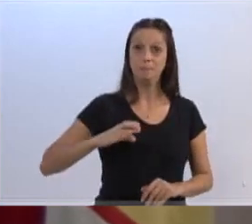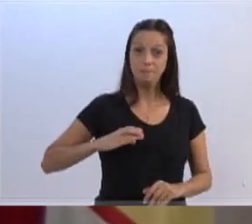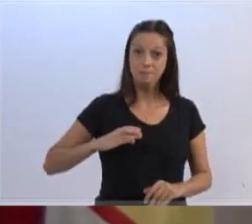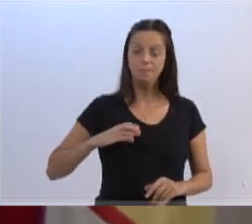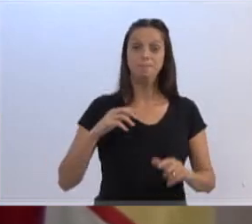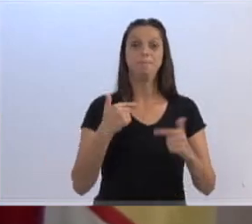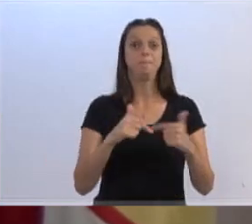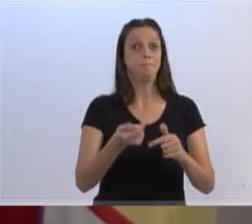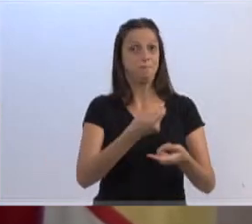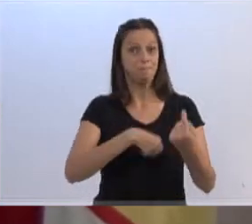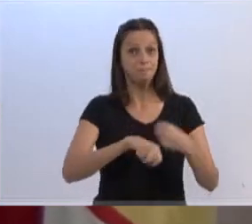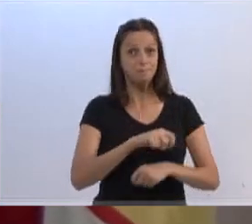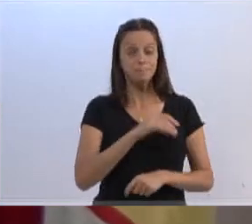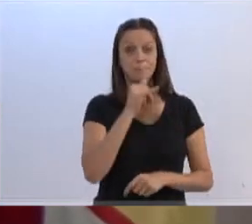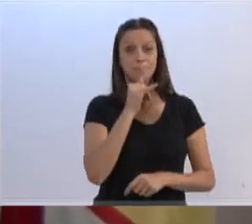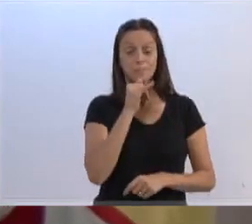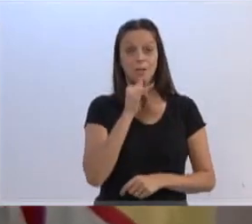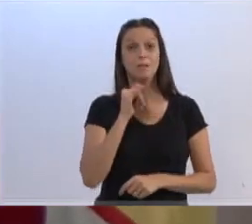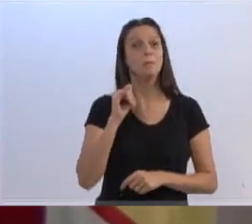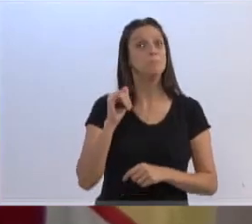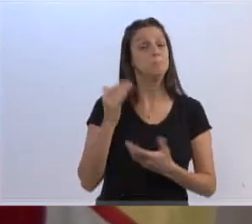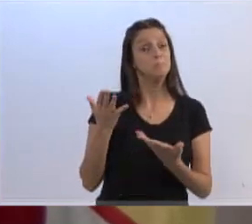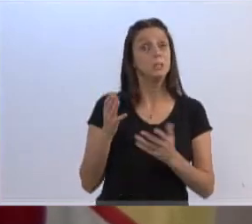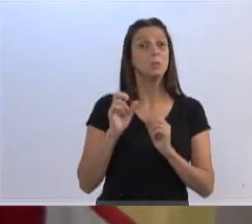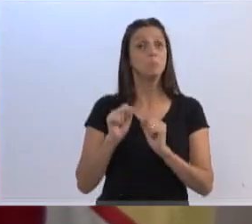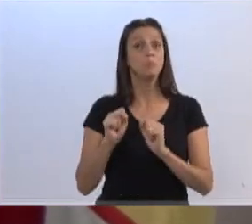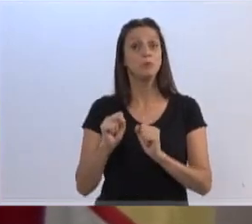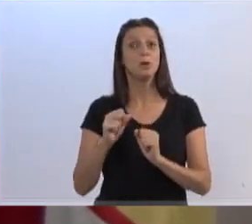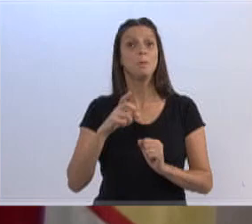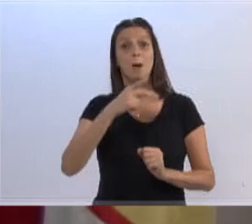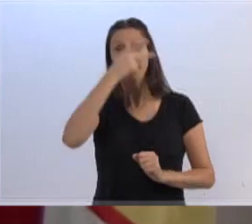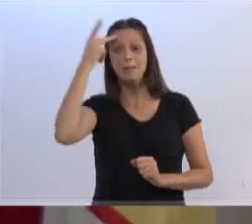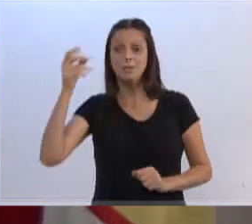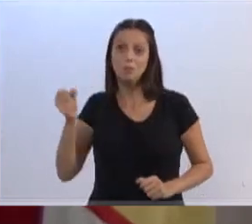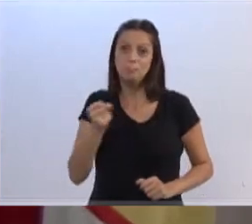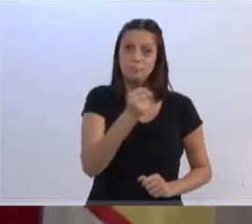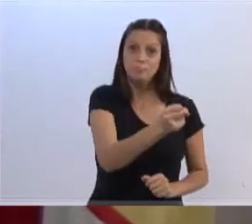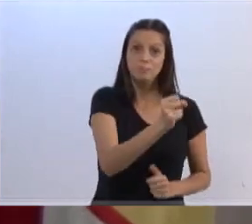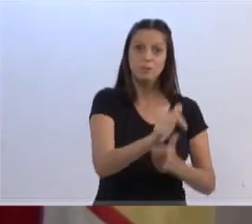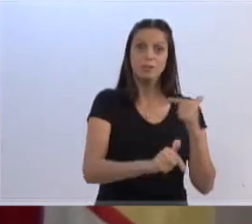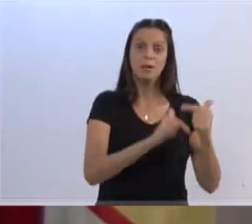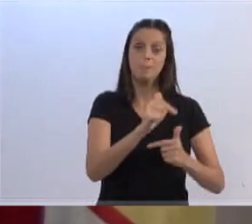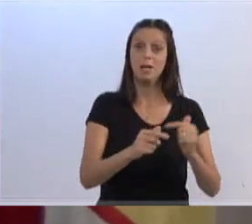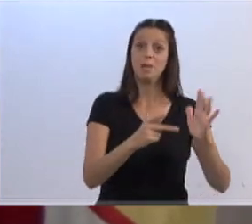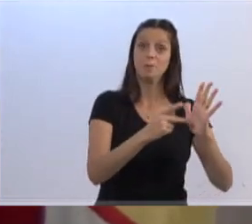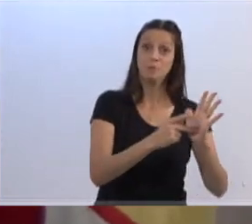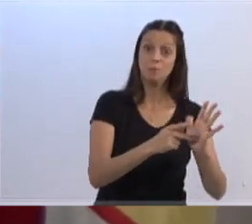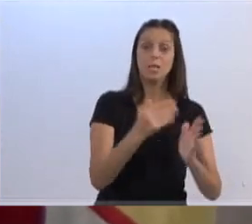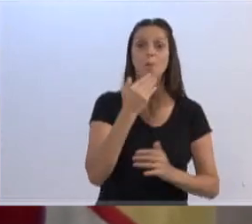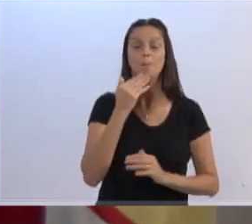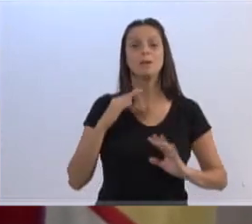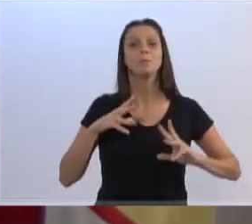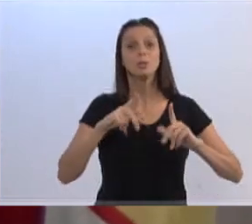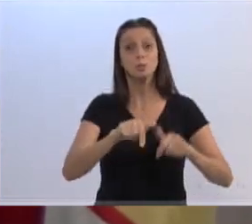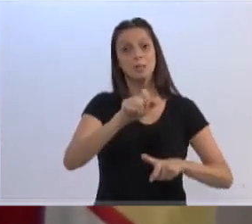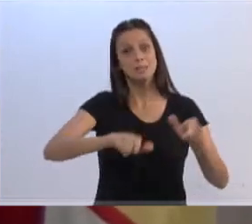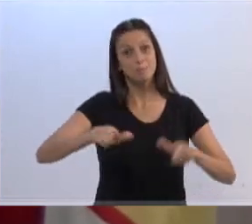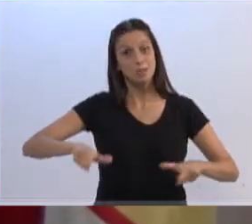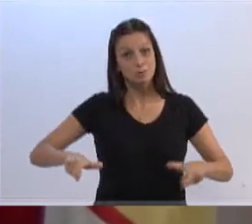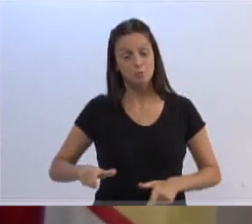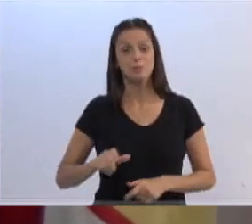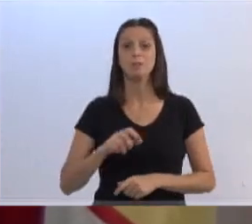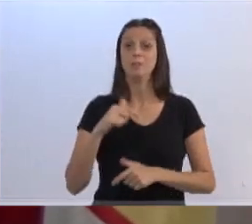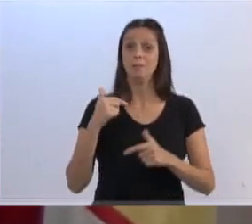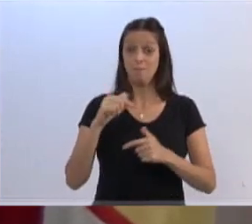me chegou o boato, inclusive, da possibilidade de uma indicação no PROCON. E eu peço a toda a população da cidade de Blumenau para a gente investigar e